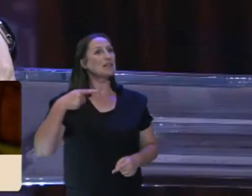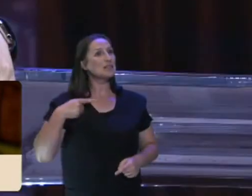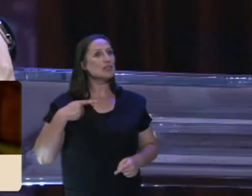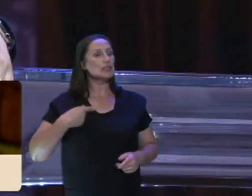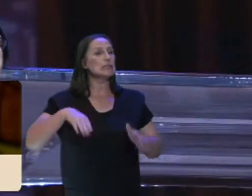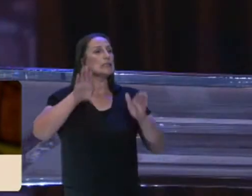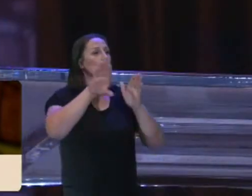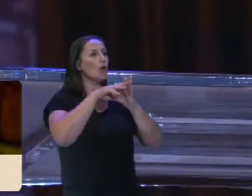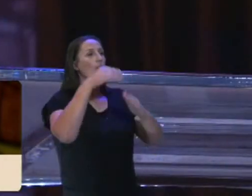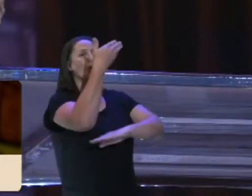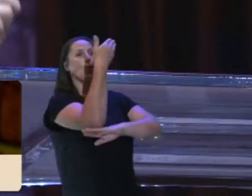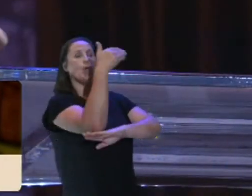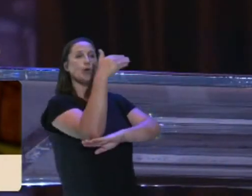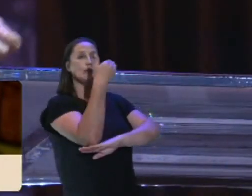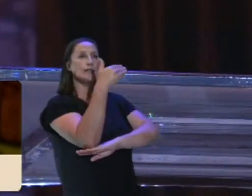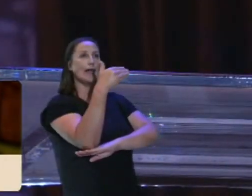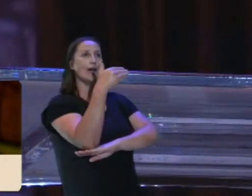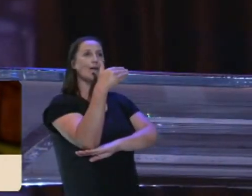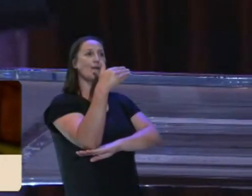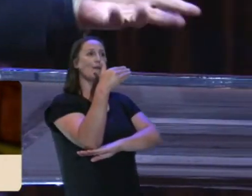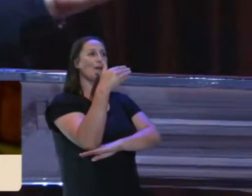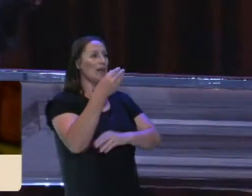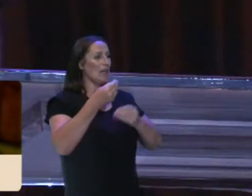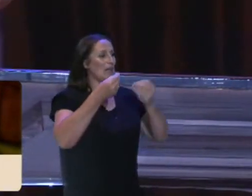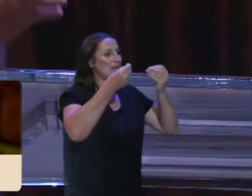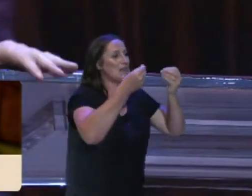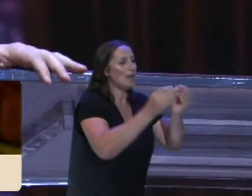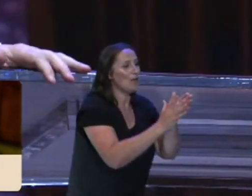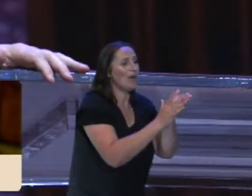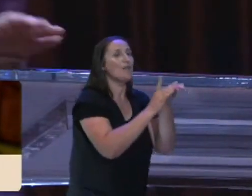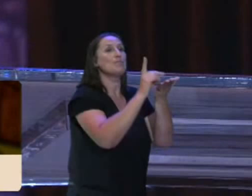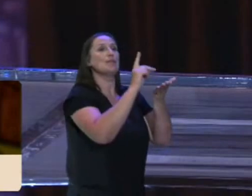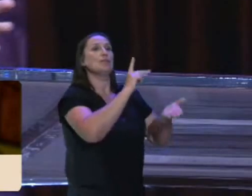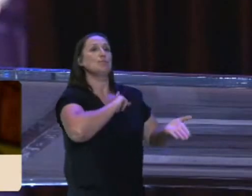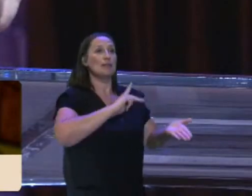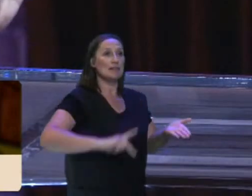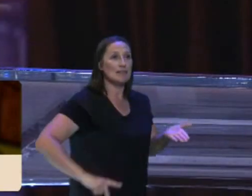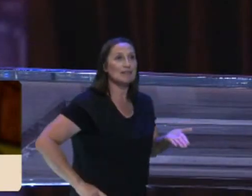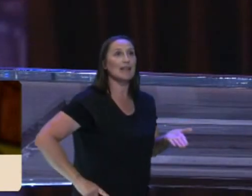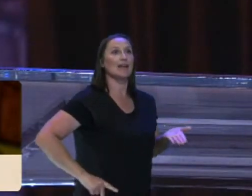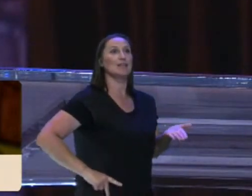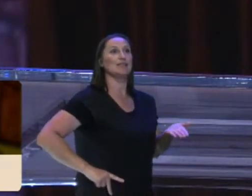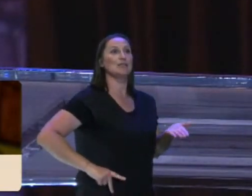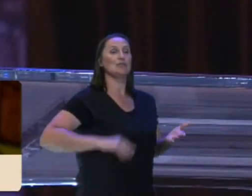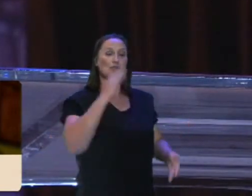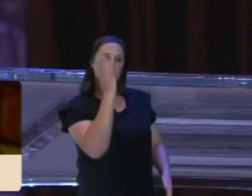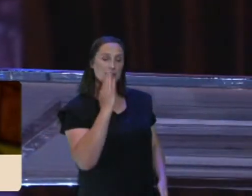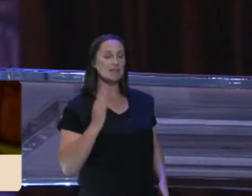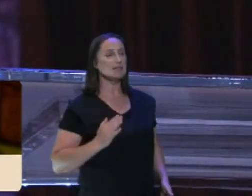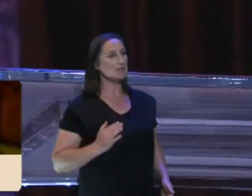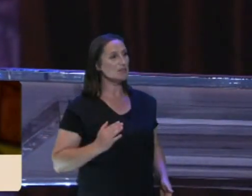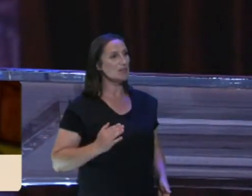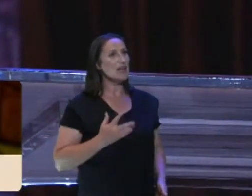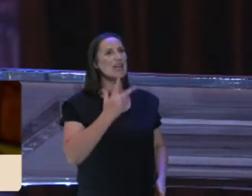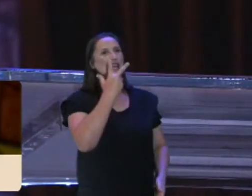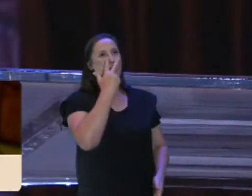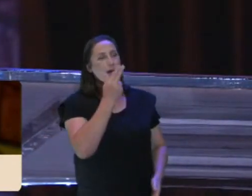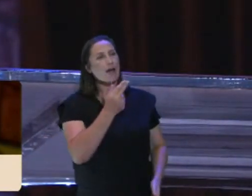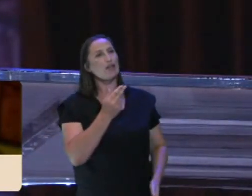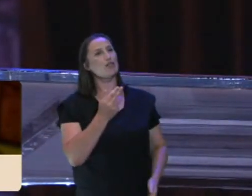lá, quando chegou lá, ele tirou a foto entregando a Bíblia para o presidente da República. Ele furou todos os esquemas. Eu acho que o Elias